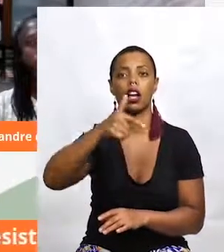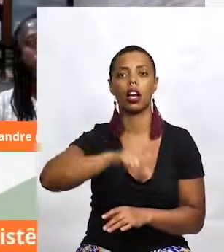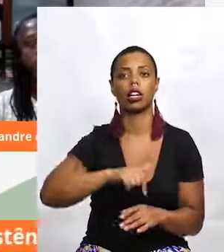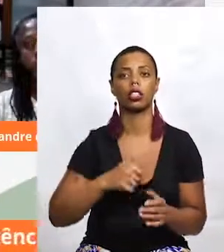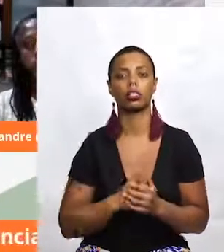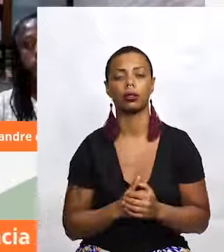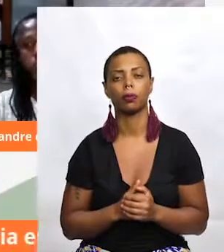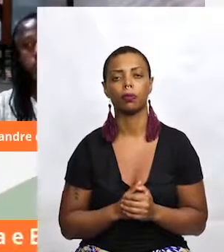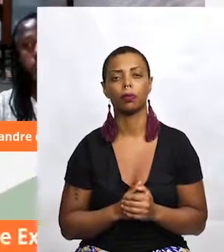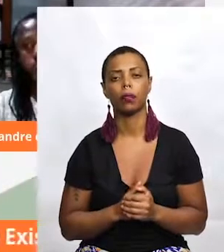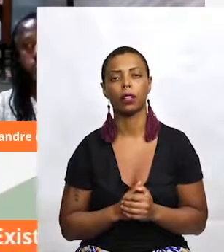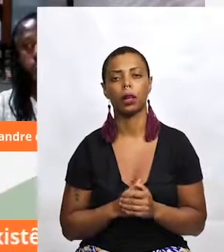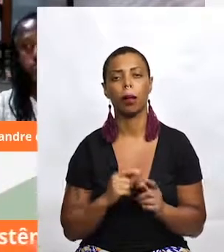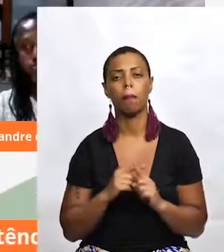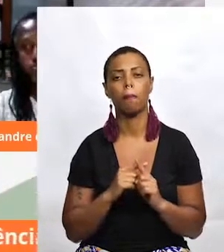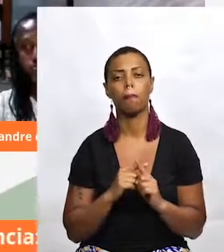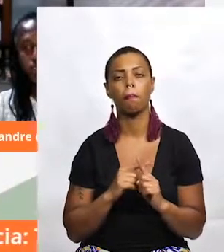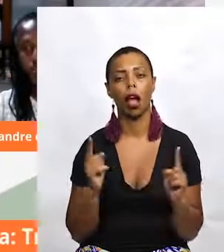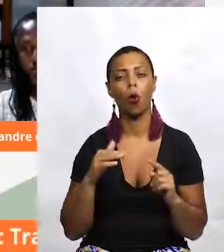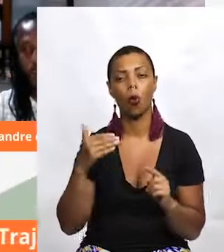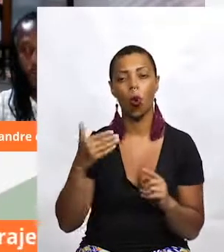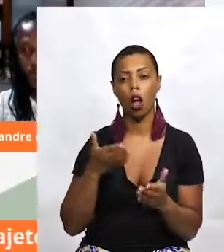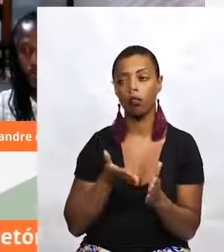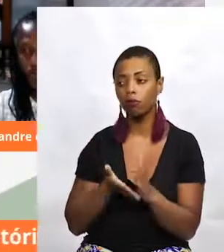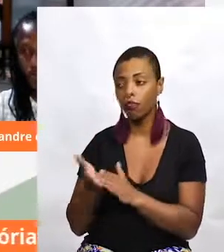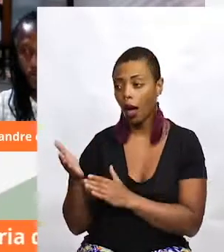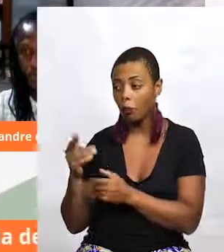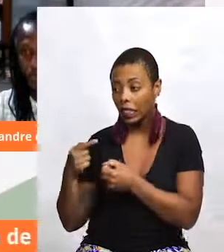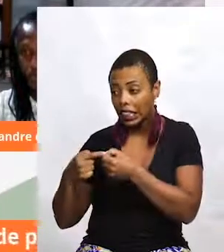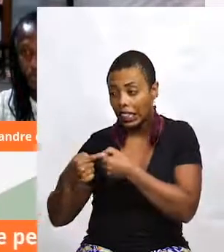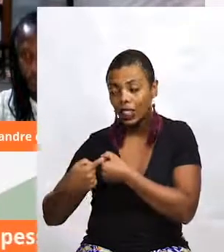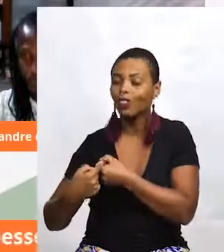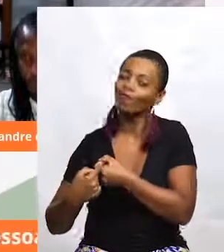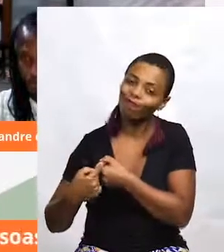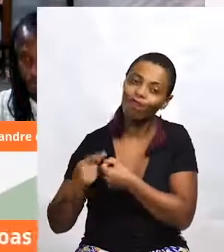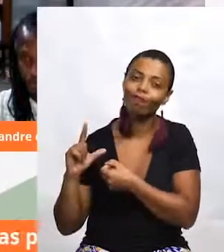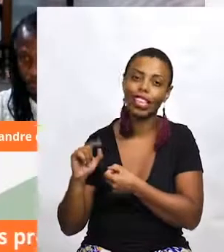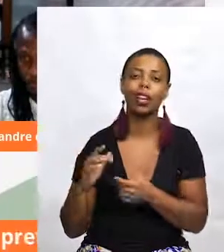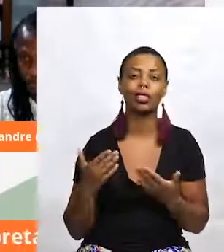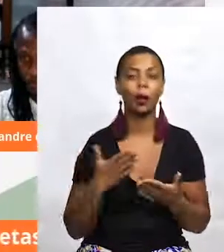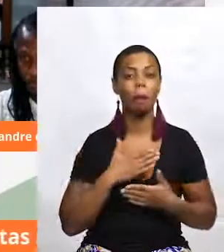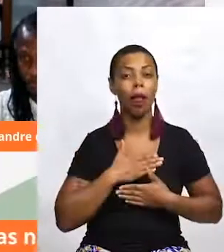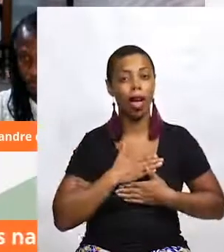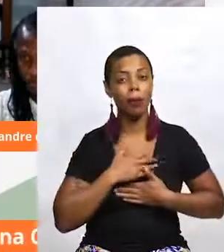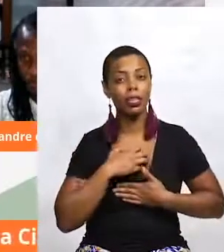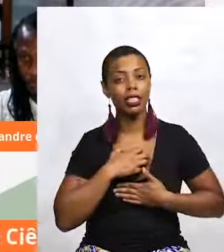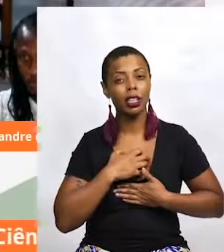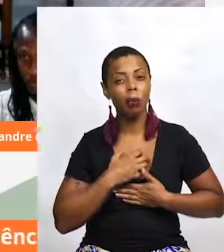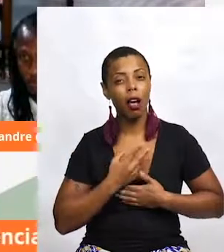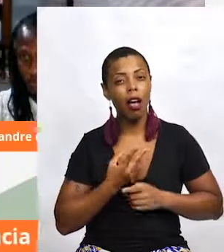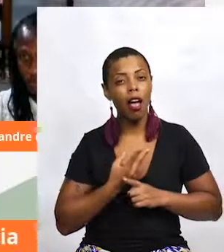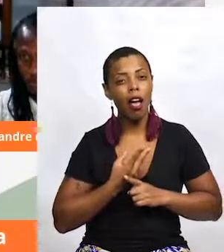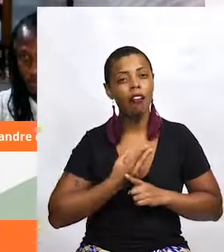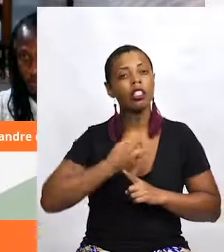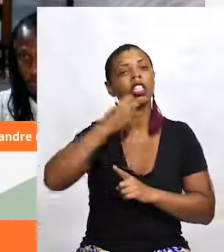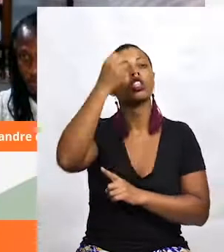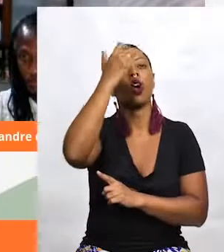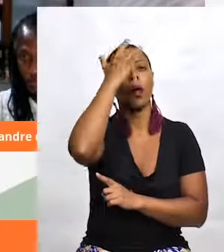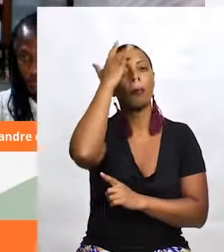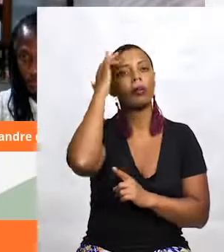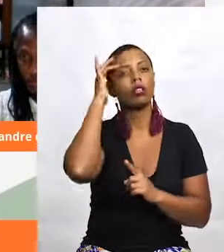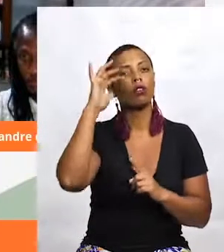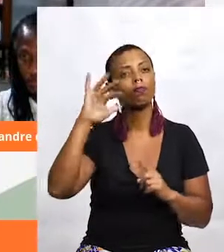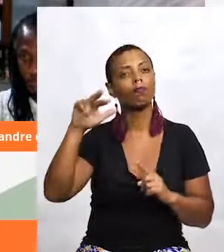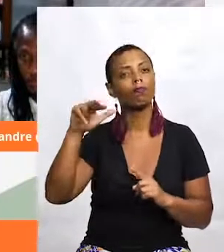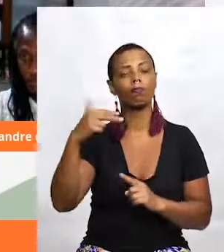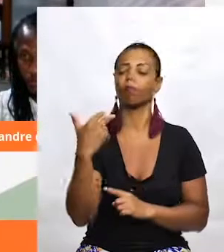os estados mais do interior, você não tem. Então, para mim foi uma grande vitória as pessoas enxergarem que